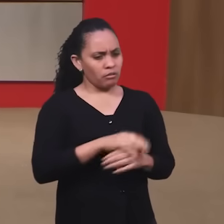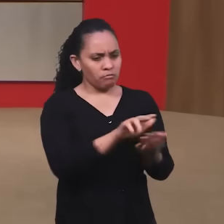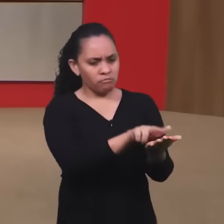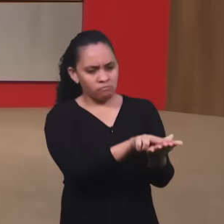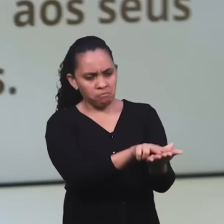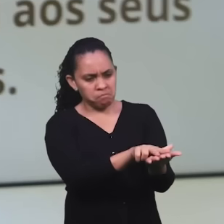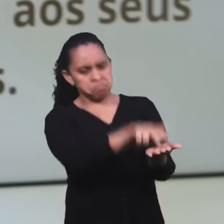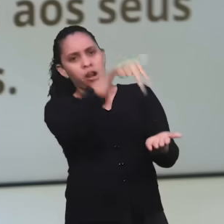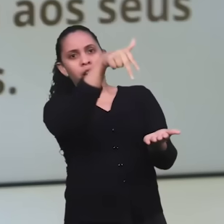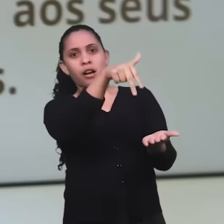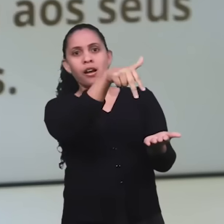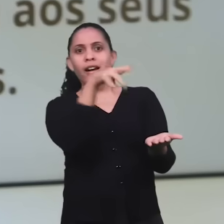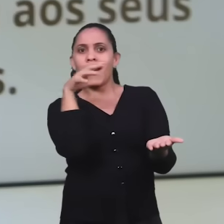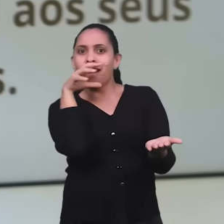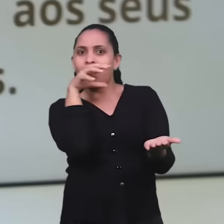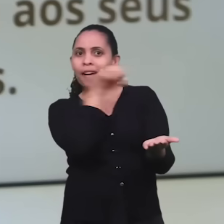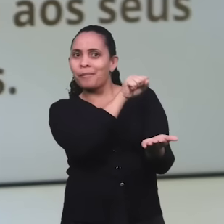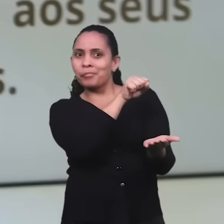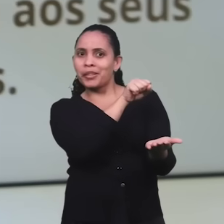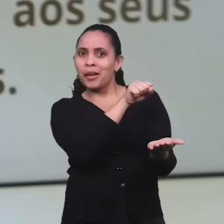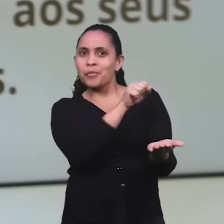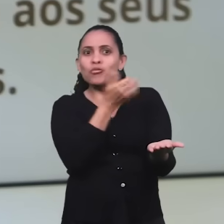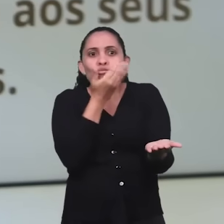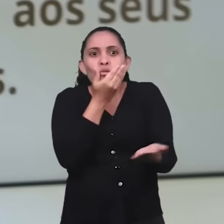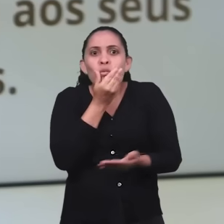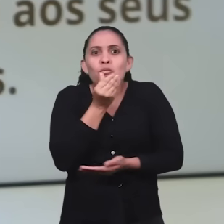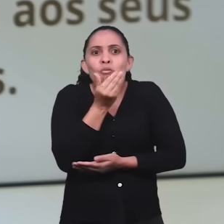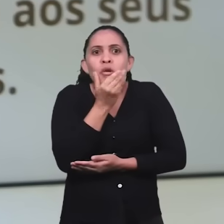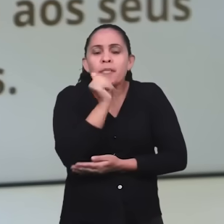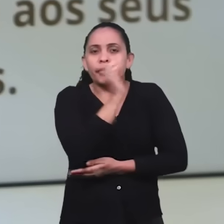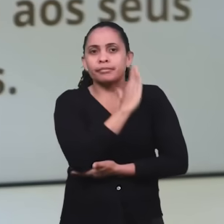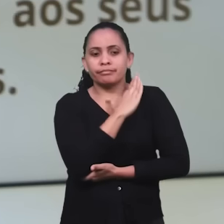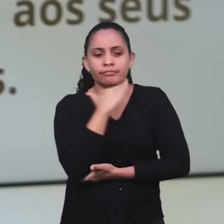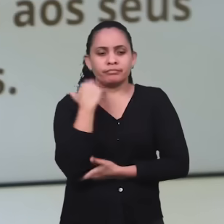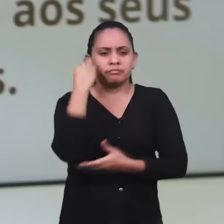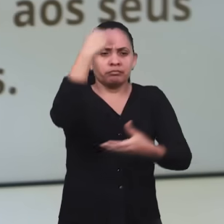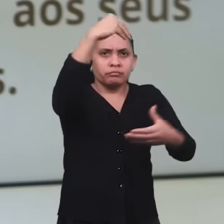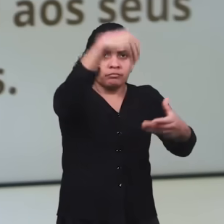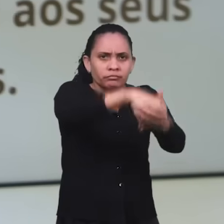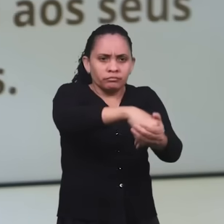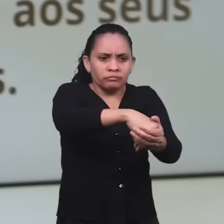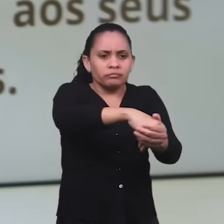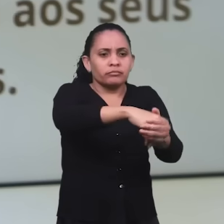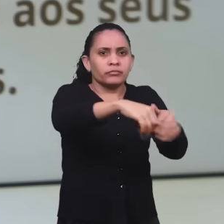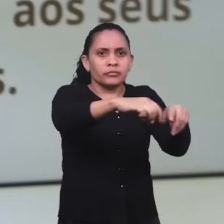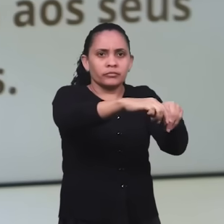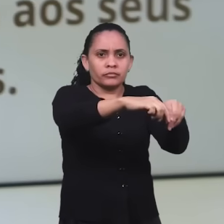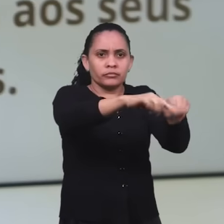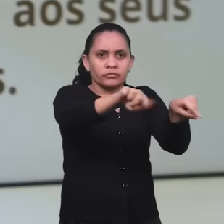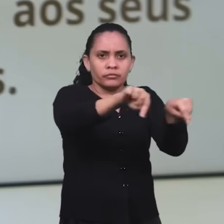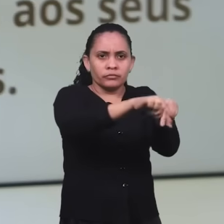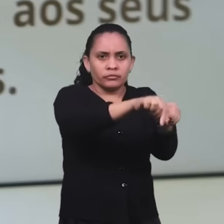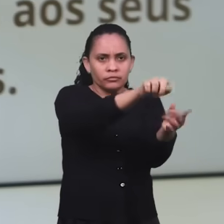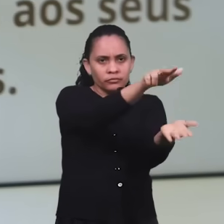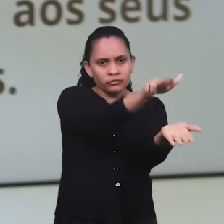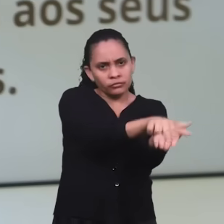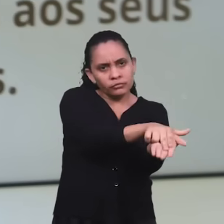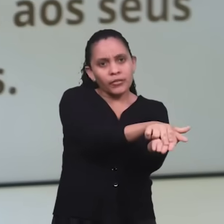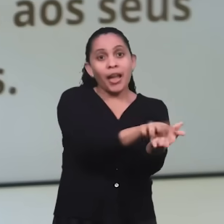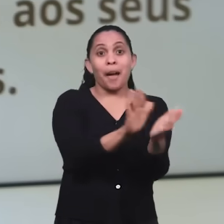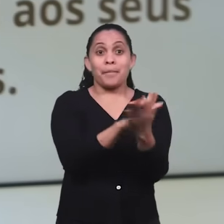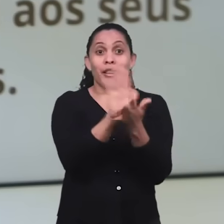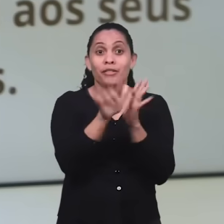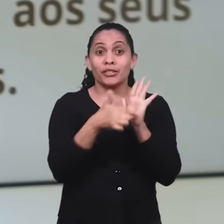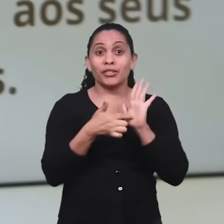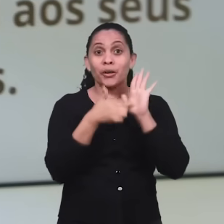levanta-te. E em seguida, o rapaz que estava lá dentro do esquife levantou.